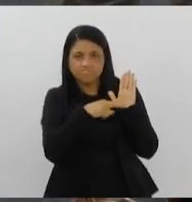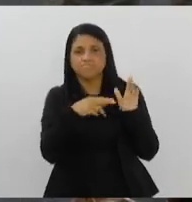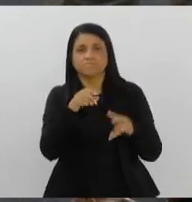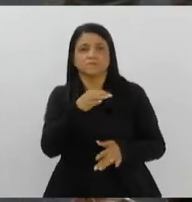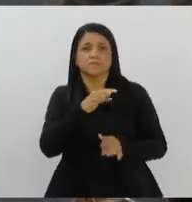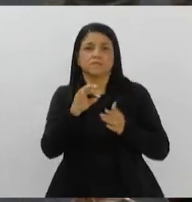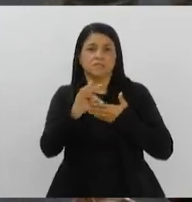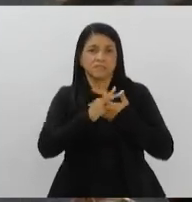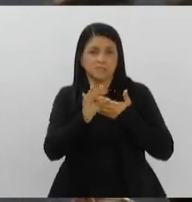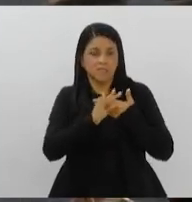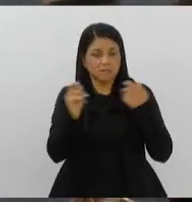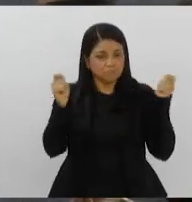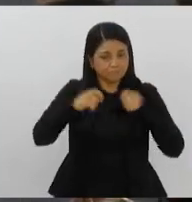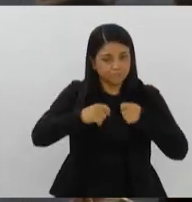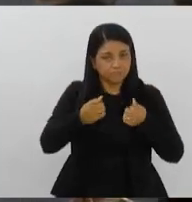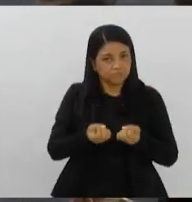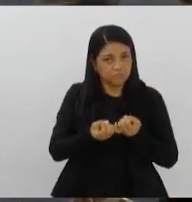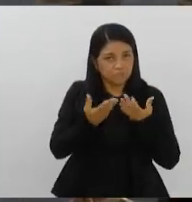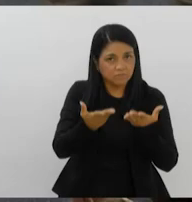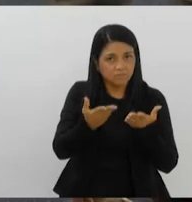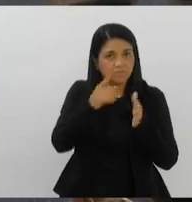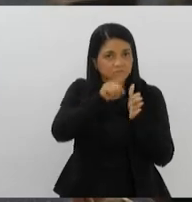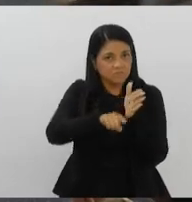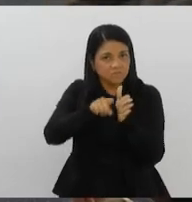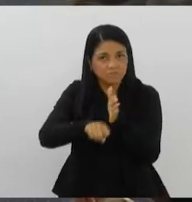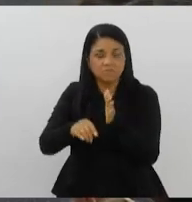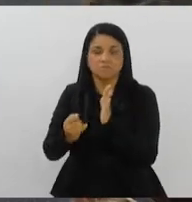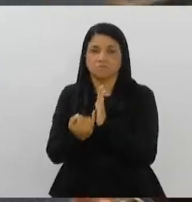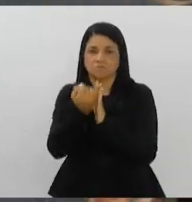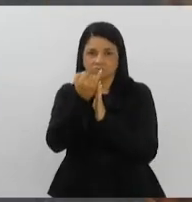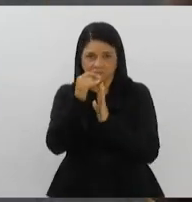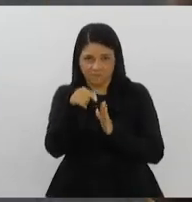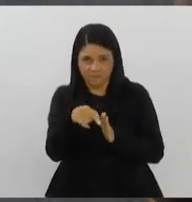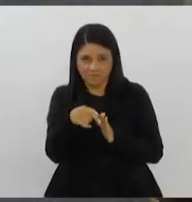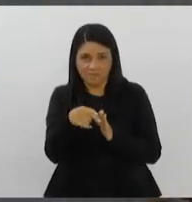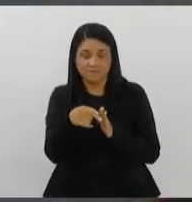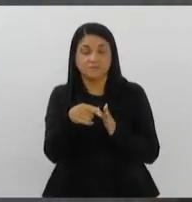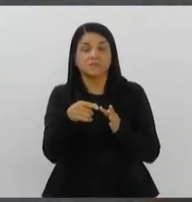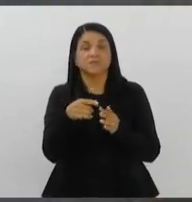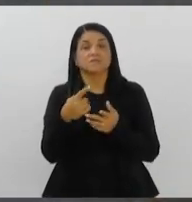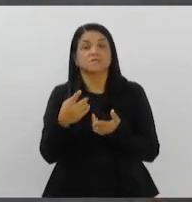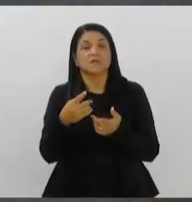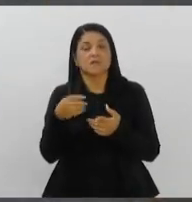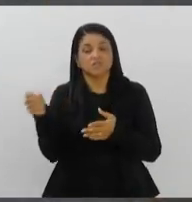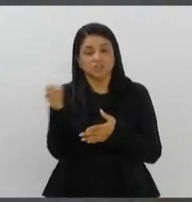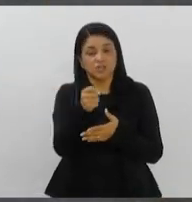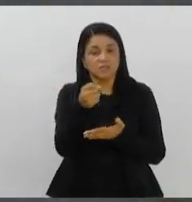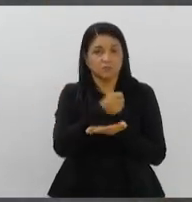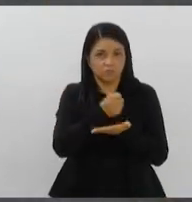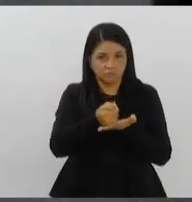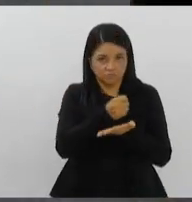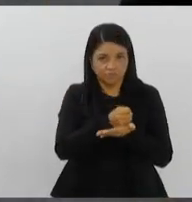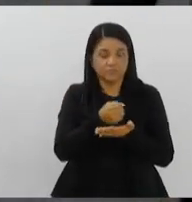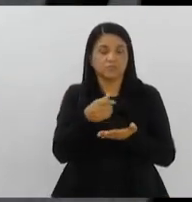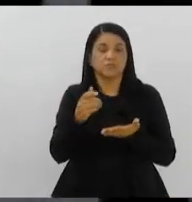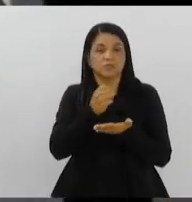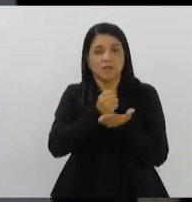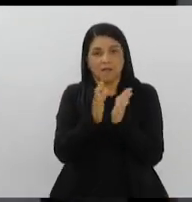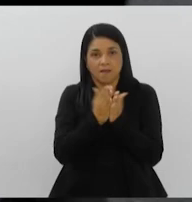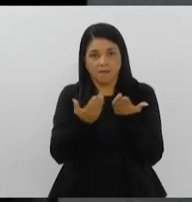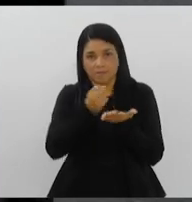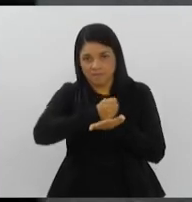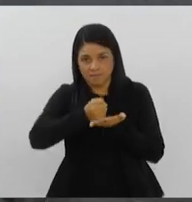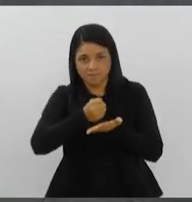possibilitem essa concessão desse benefício, sobretudo na geração de emprego e renda de carteira assinada, que